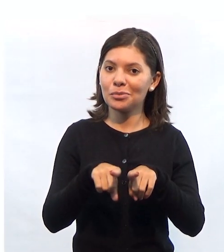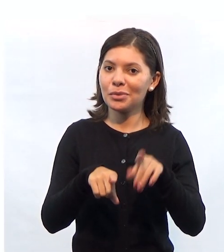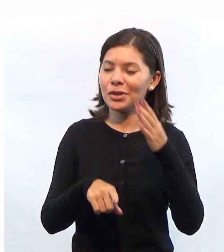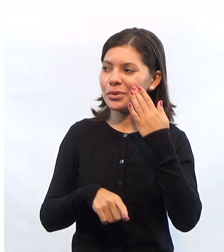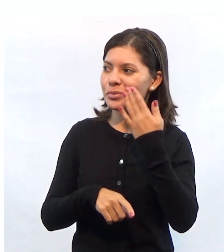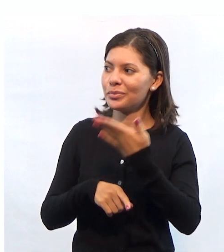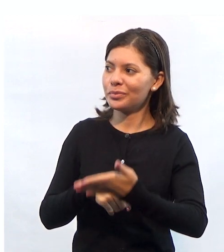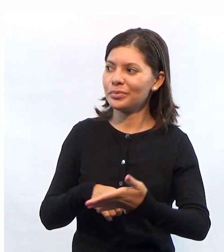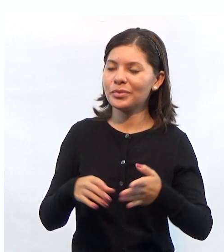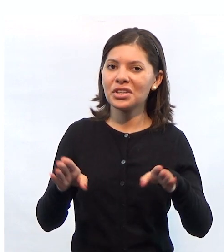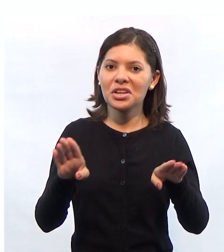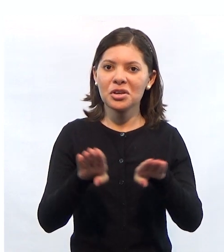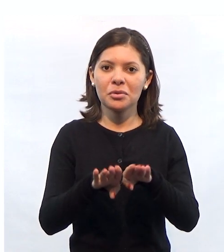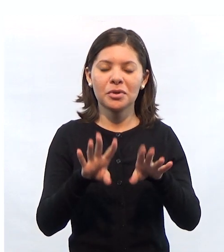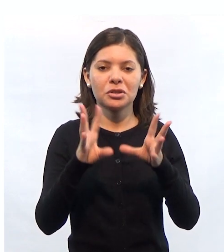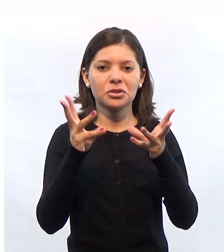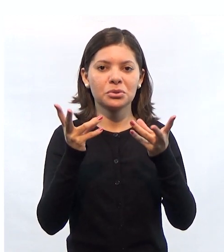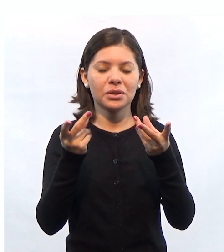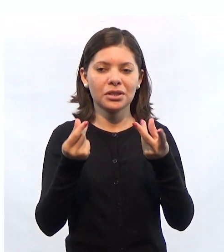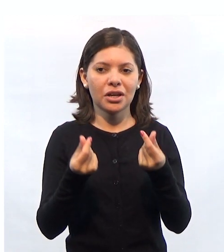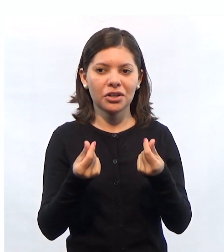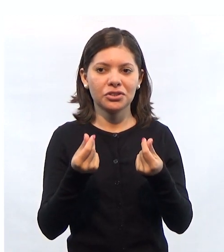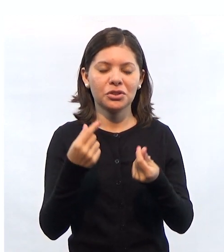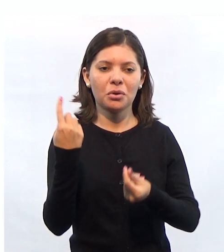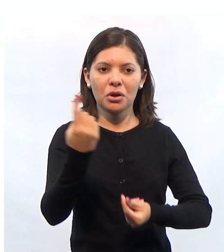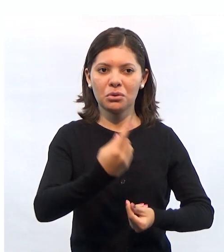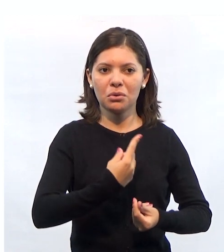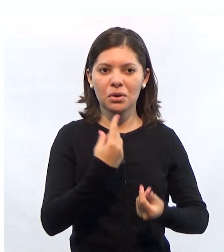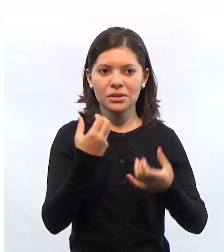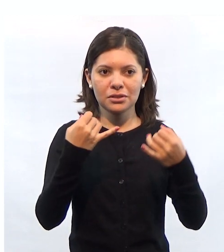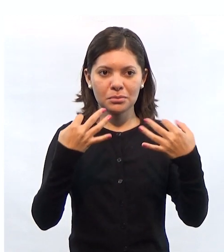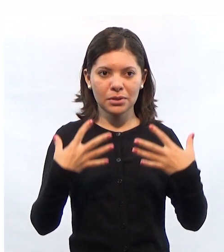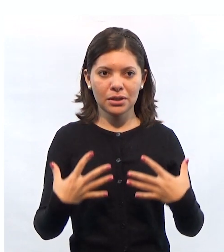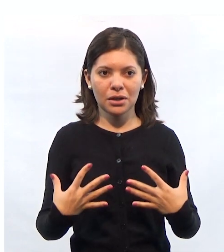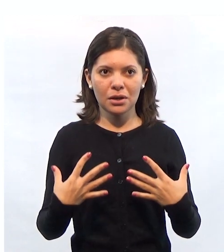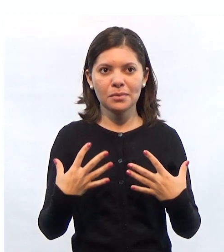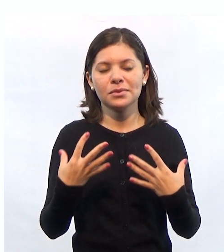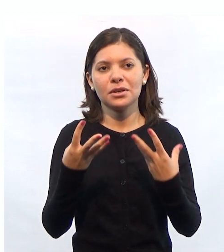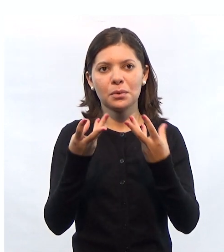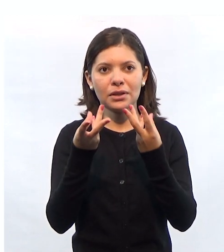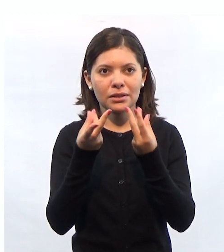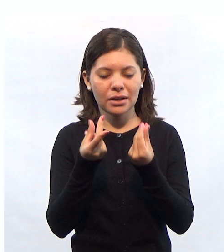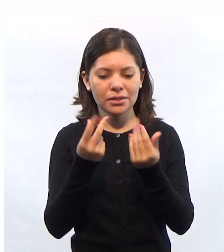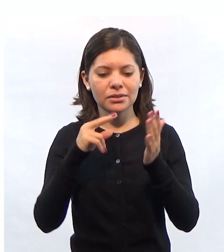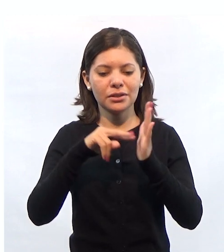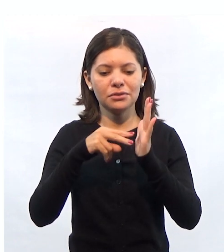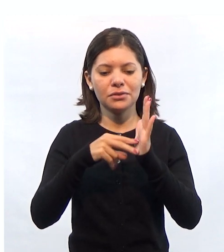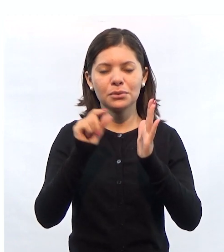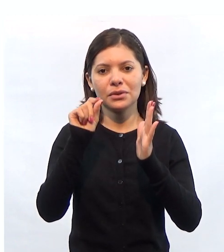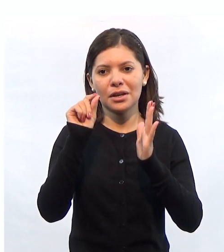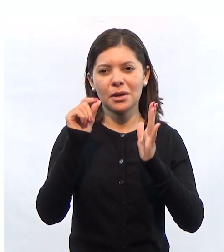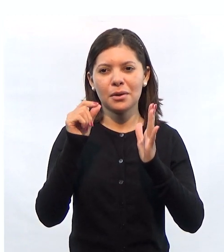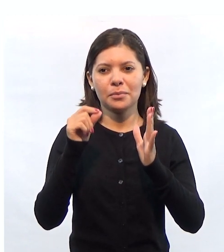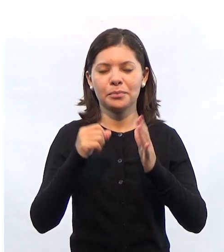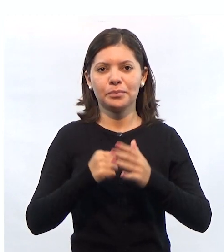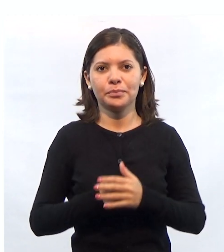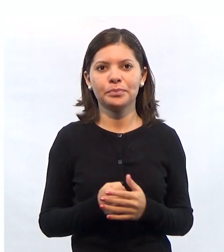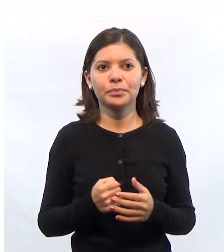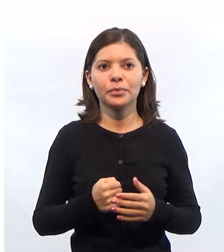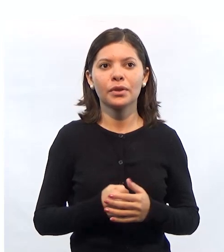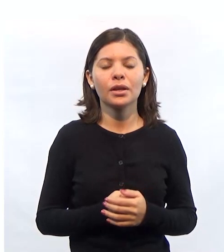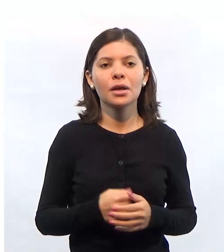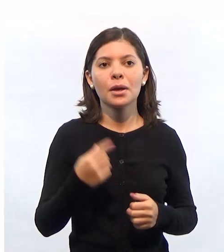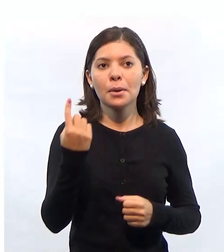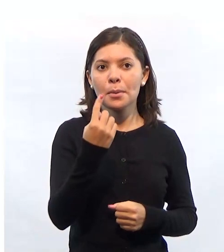também padrão de qualidade e aí quando nós falamos de qualidade pode significar muitas coisas